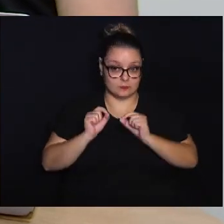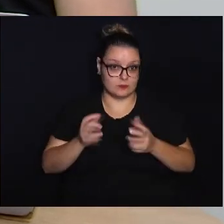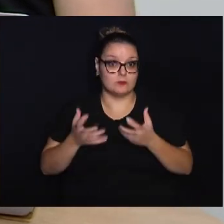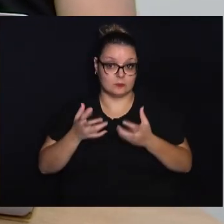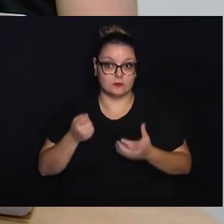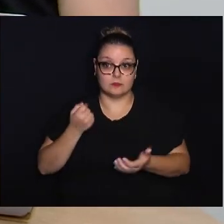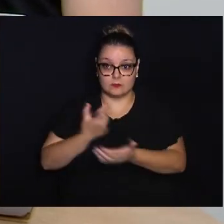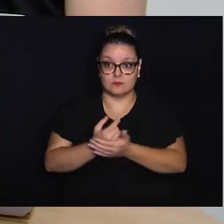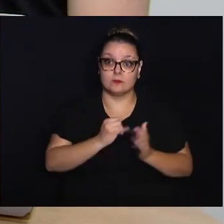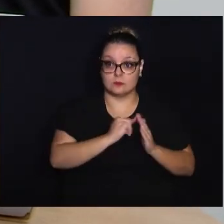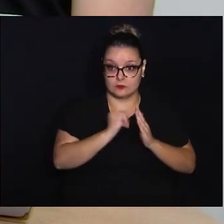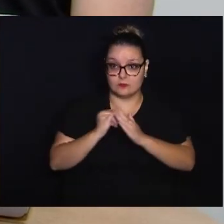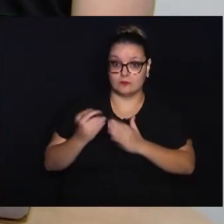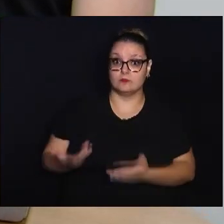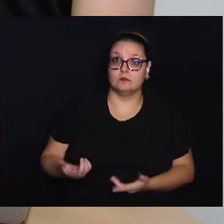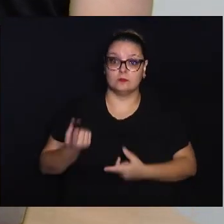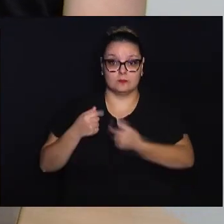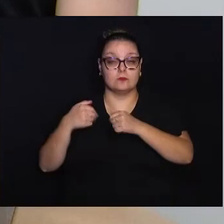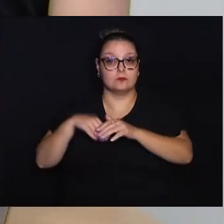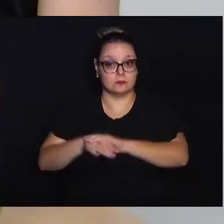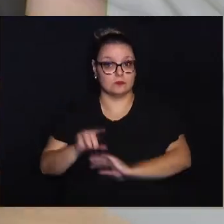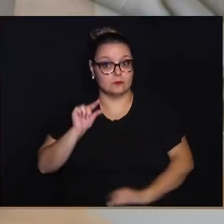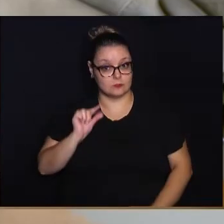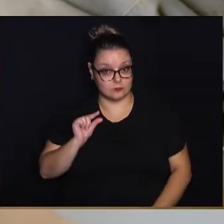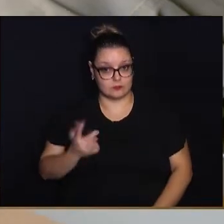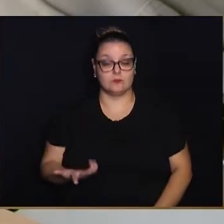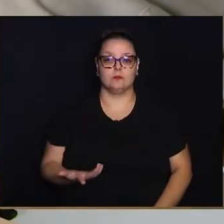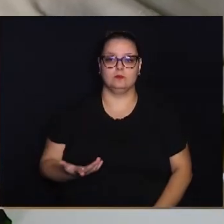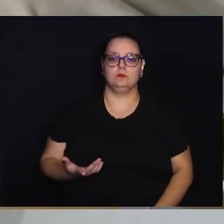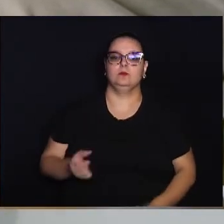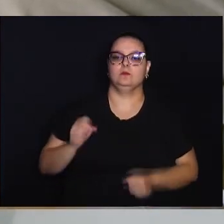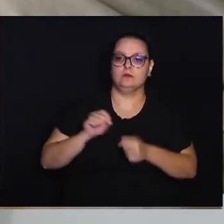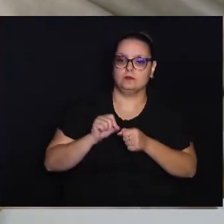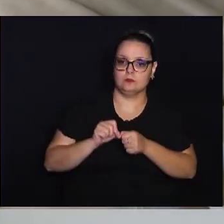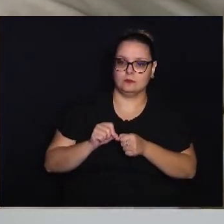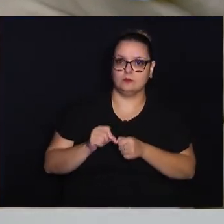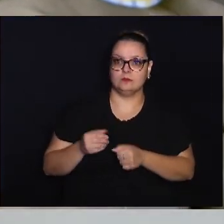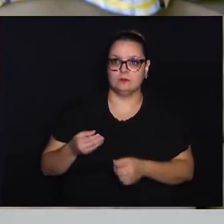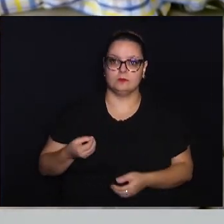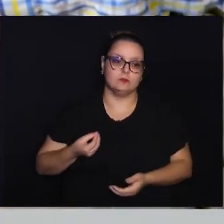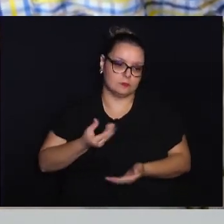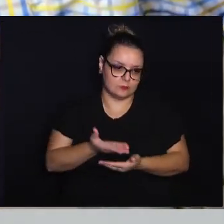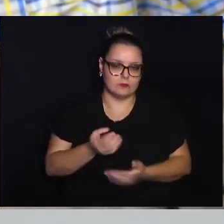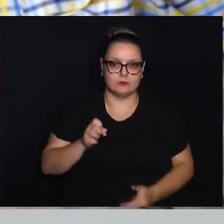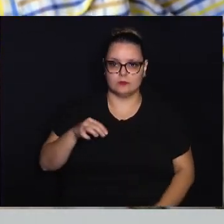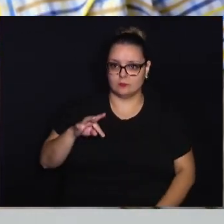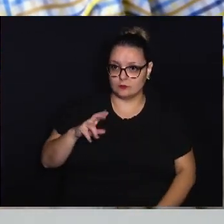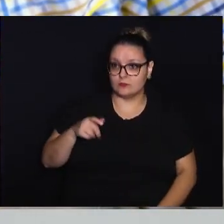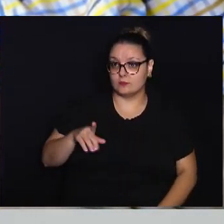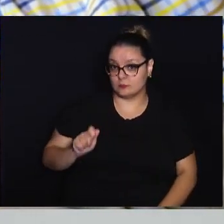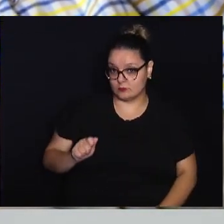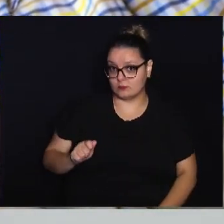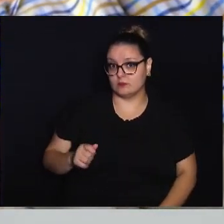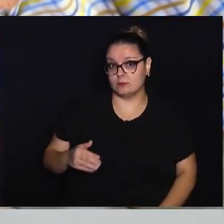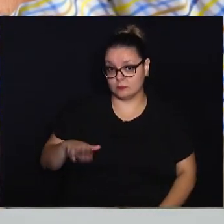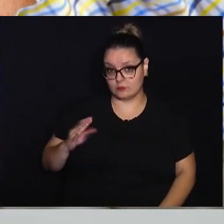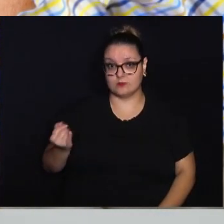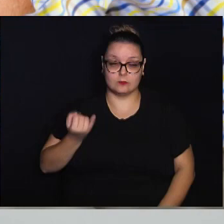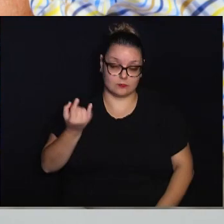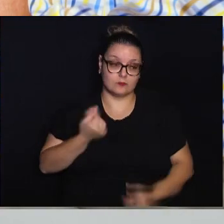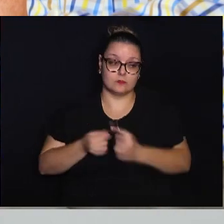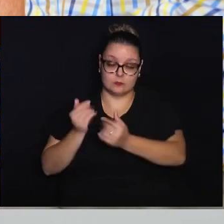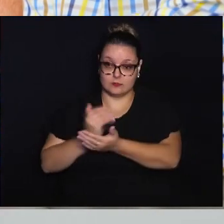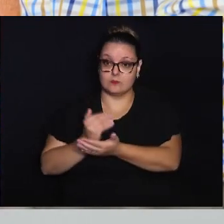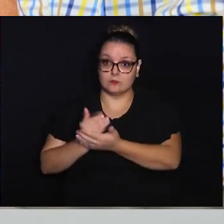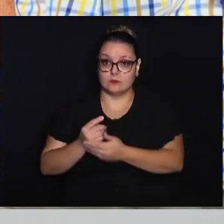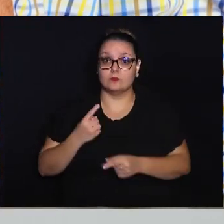quem quer adquirir um imóvel próprio, procure guardar primeiro um pouquinho de dinheiro aí para fazer uma entrada mais considerável no valor